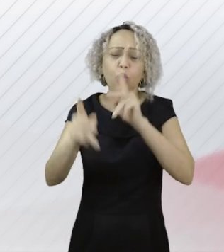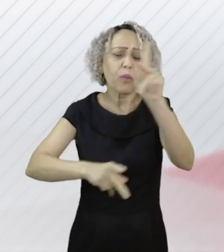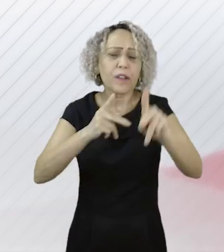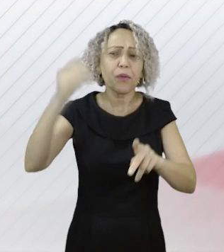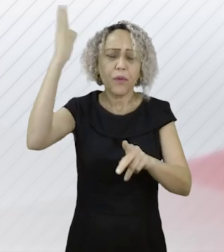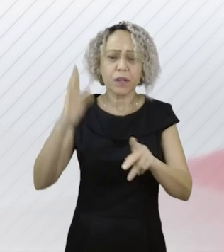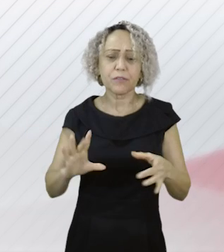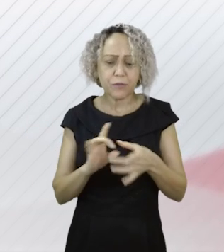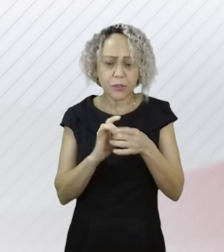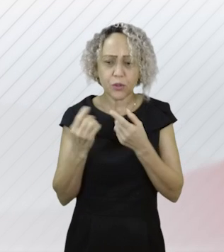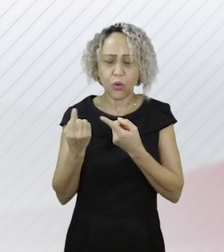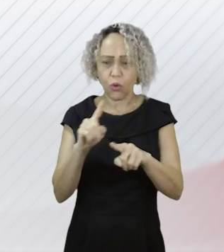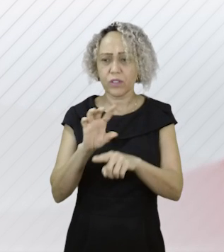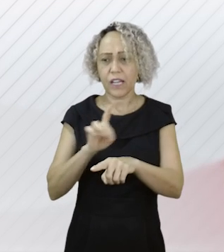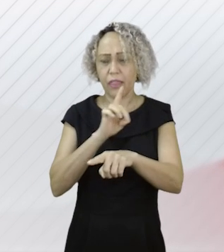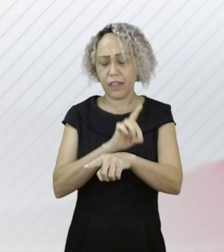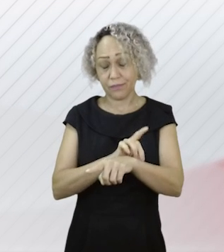se unir contra a dengue.